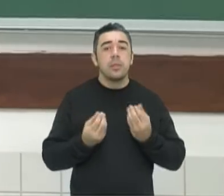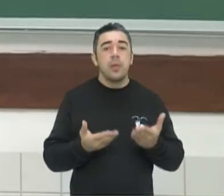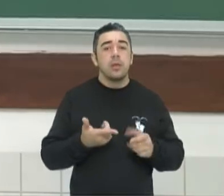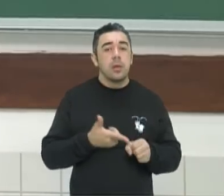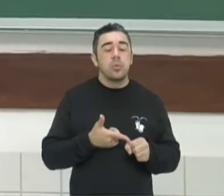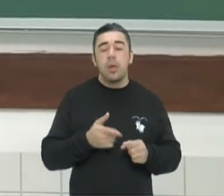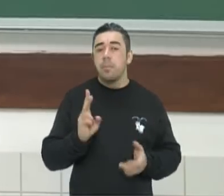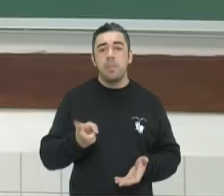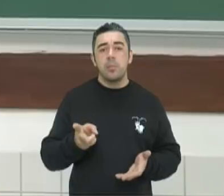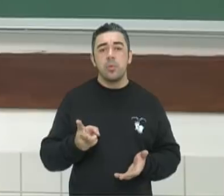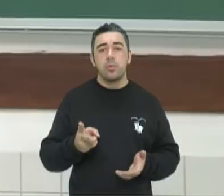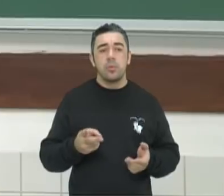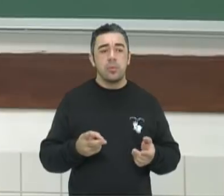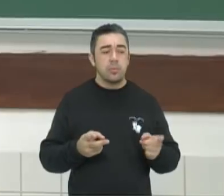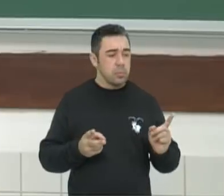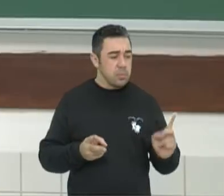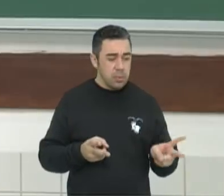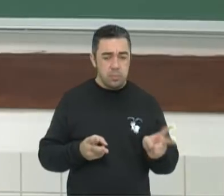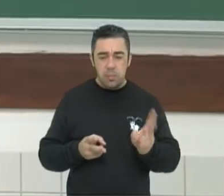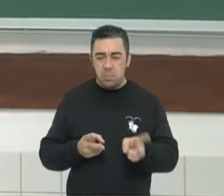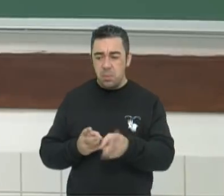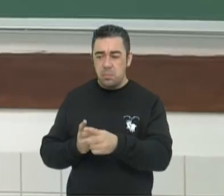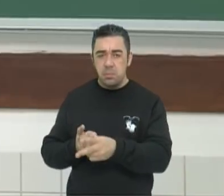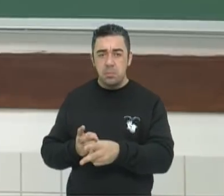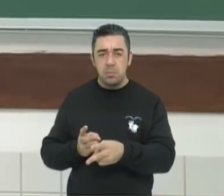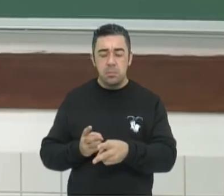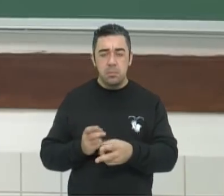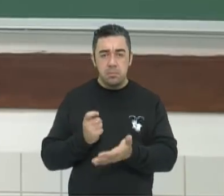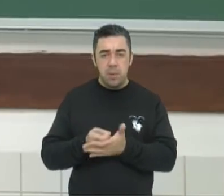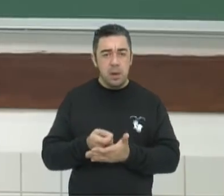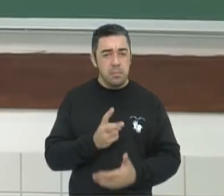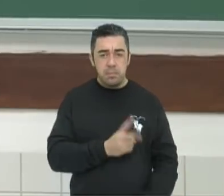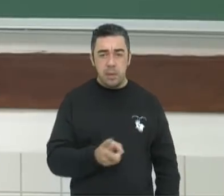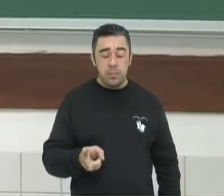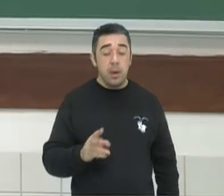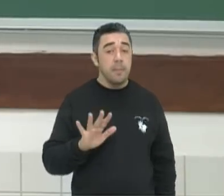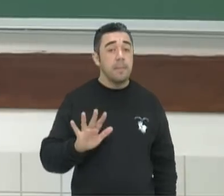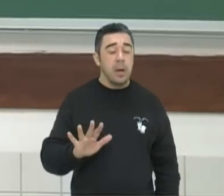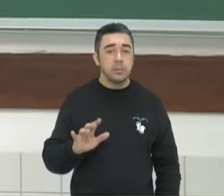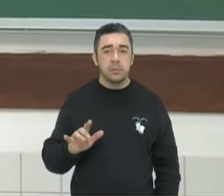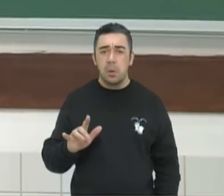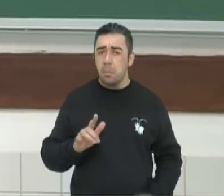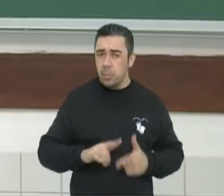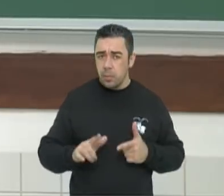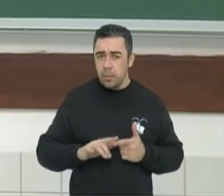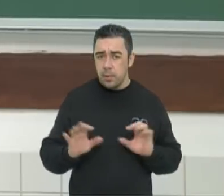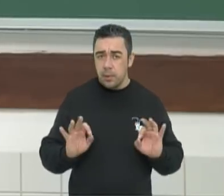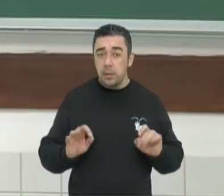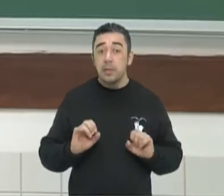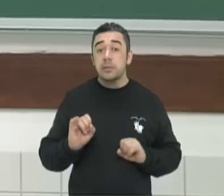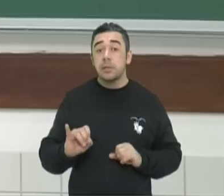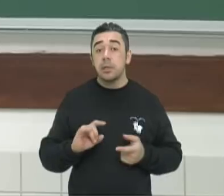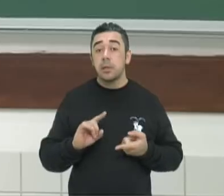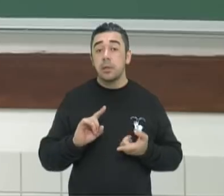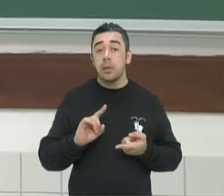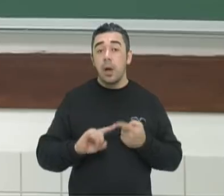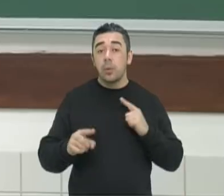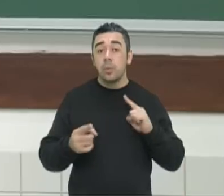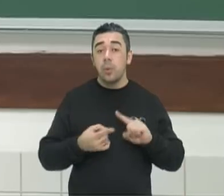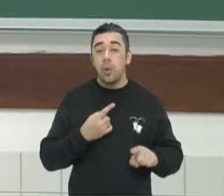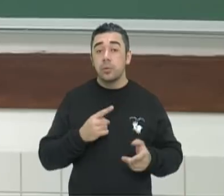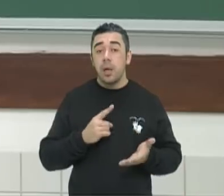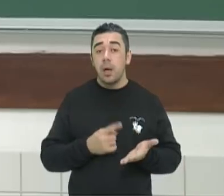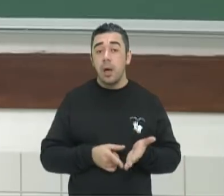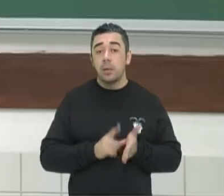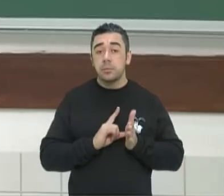pelo mesmo preço. E o que acontece? Não haveria problema se isso não fosse acordado, ou seja,